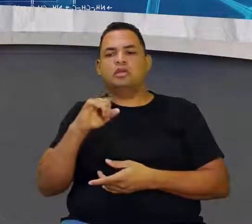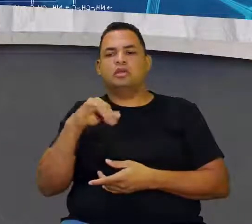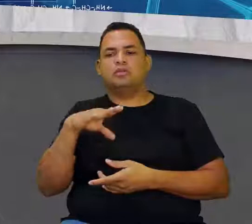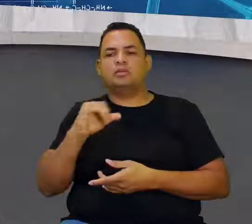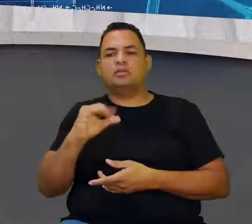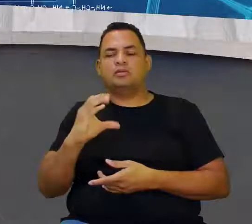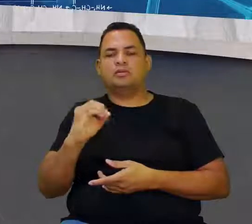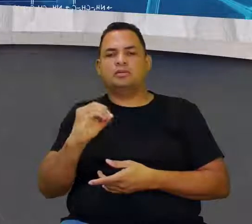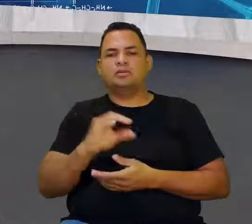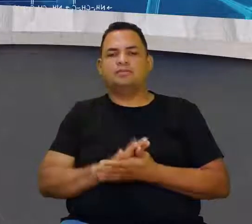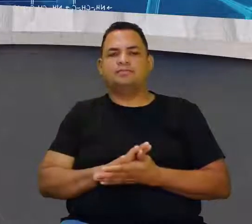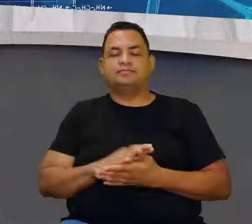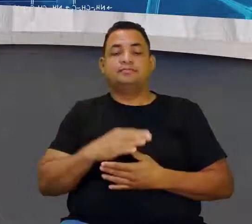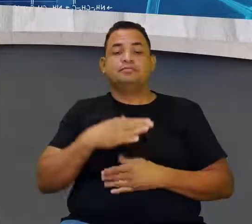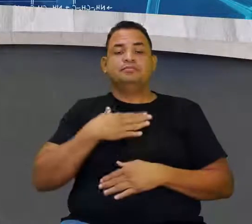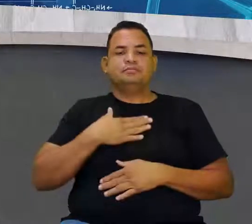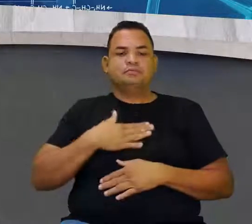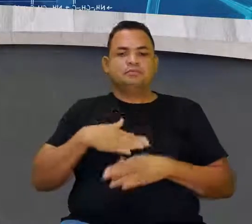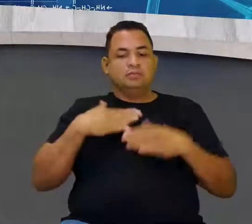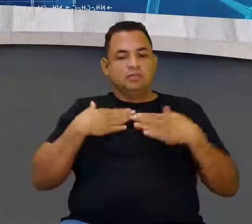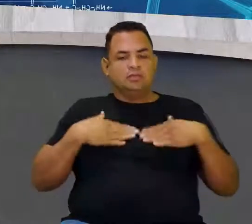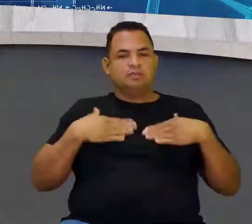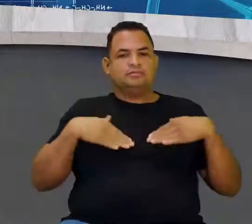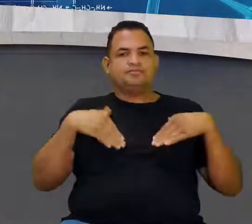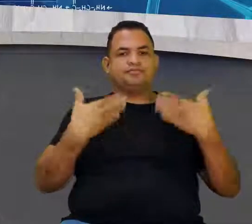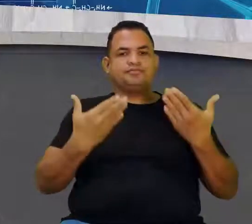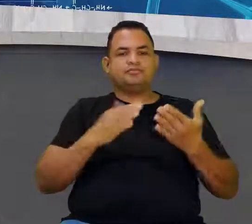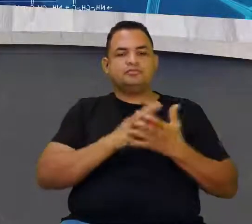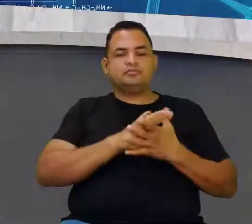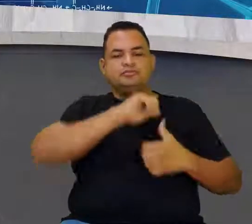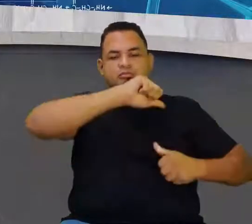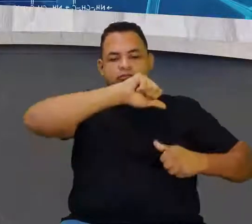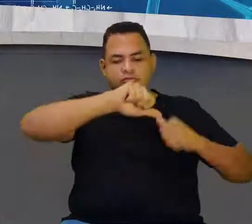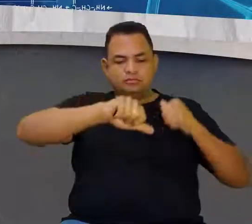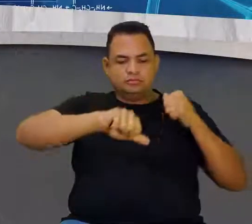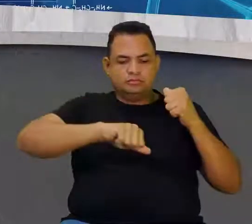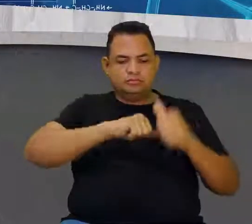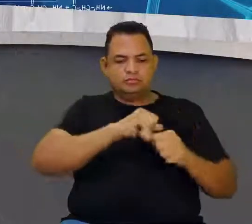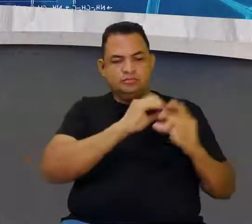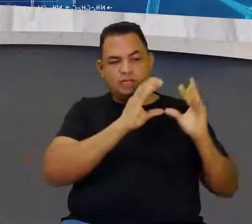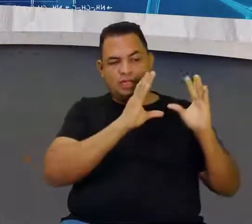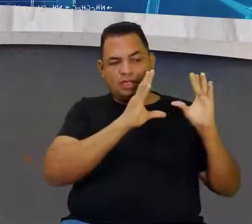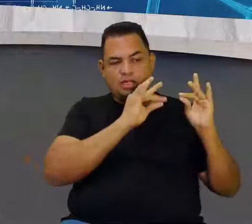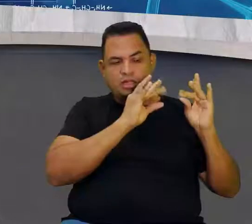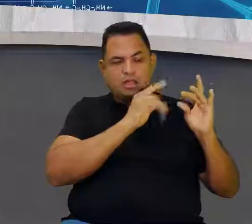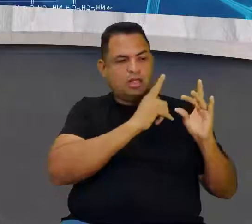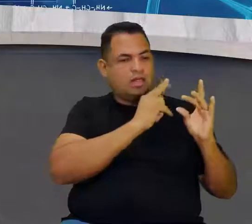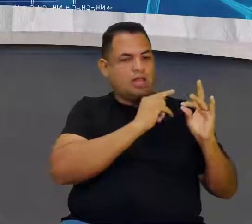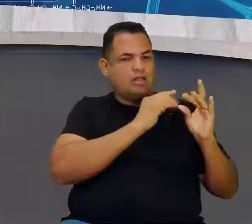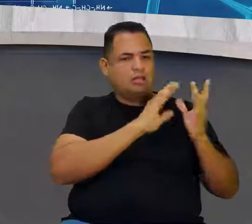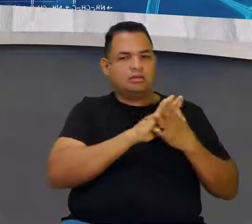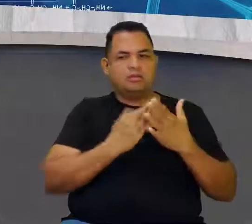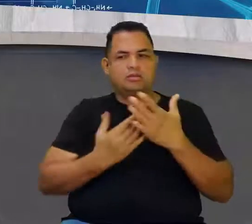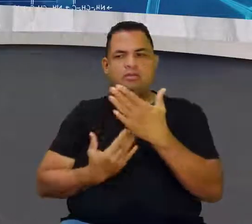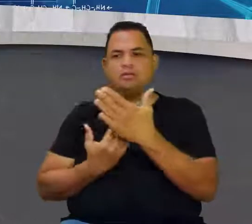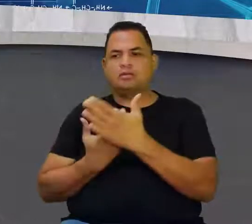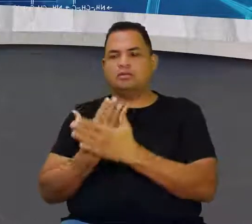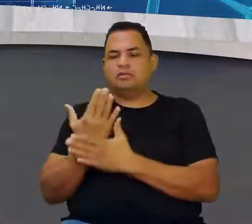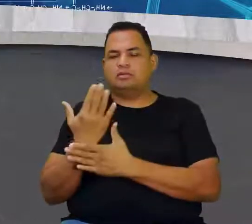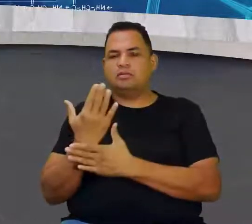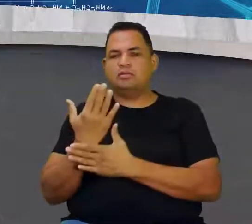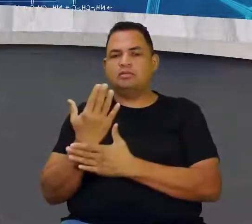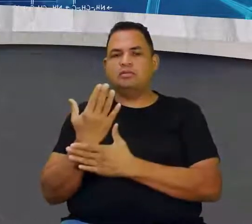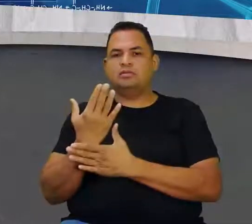presta atenção. Quando a gente transforma água líquida em vapor de água, a